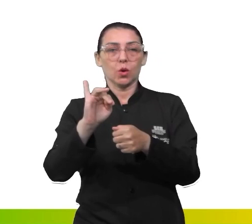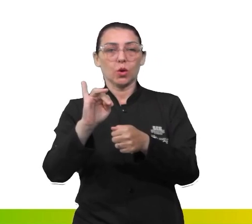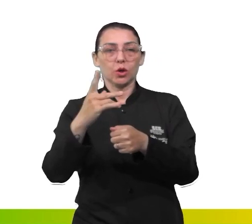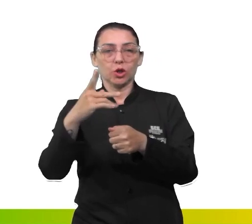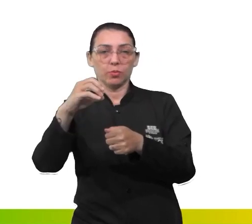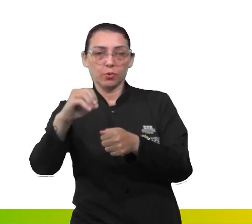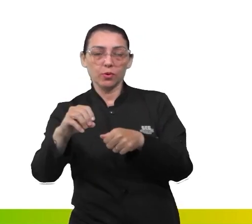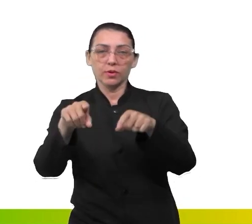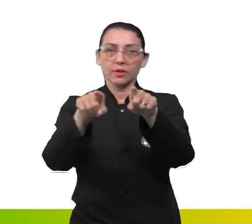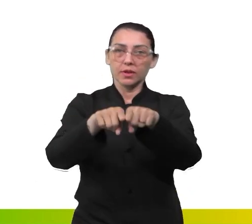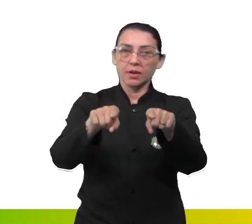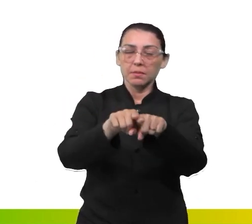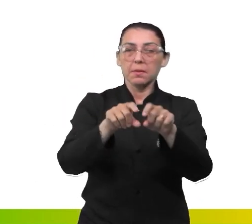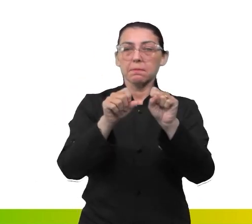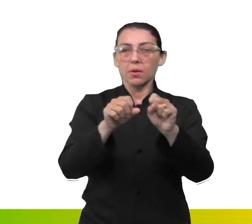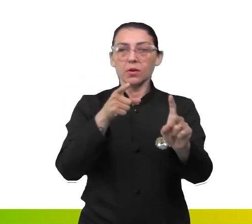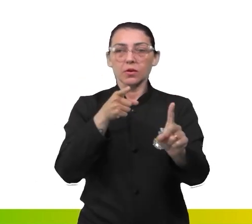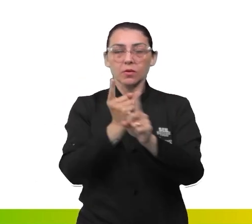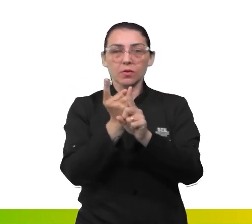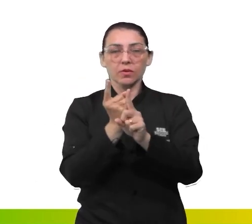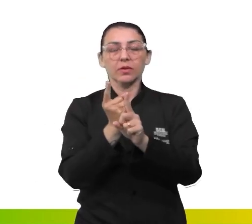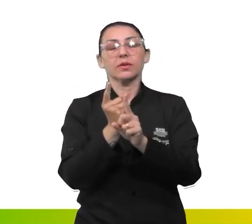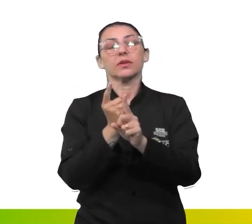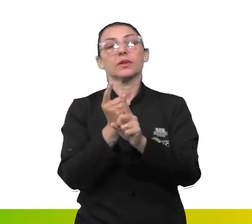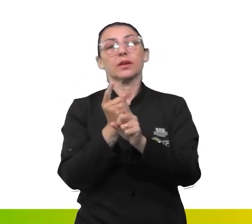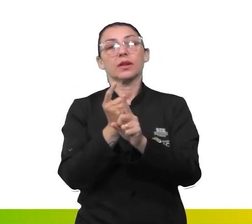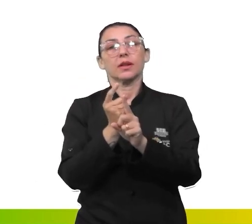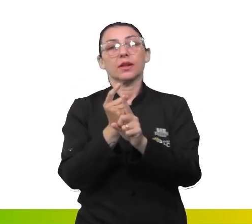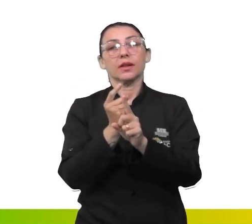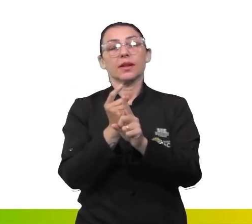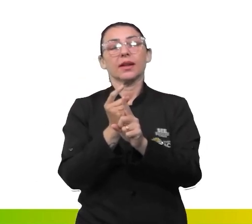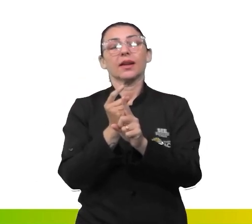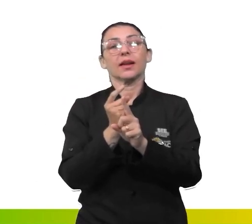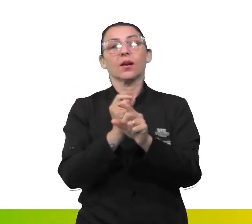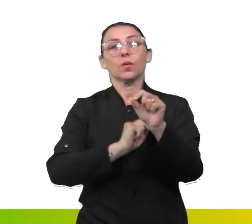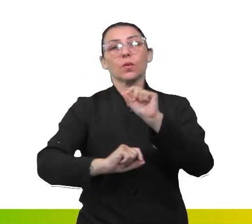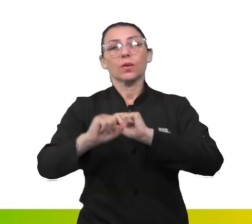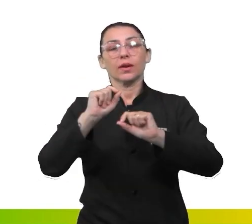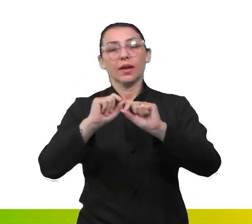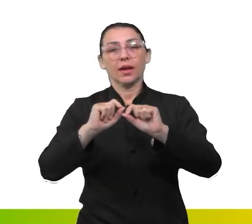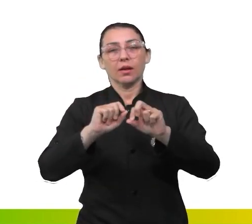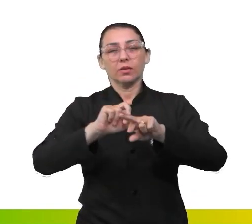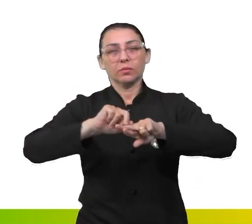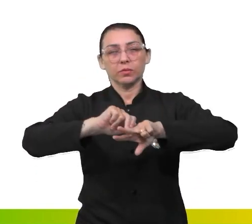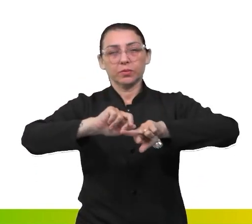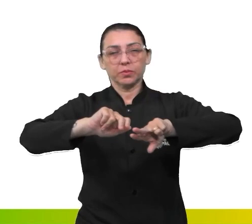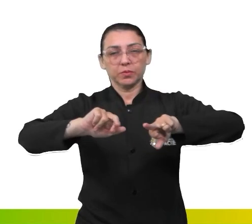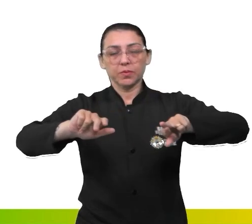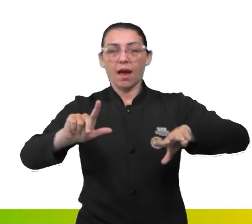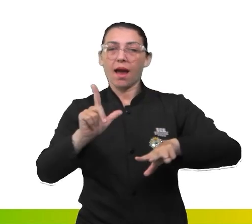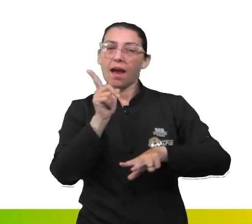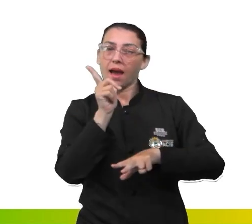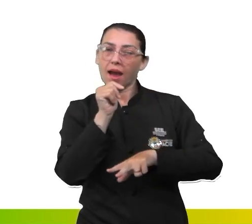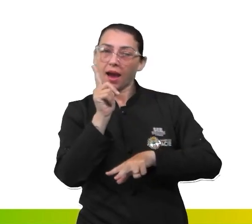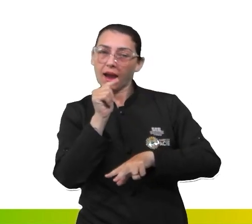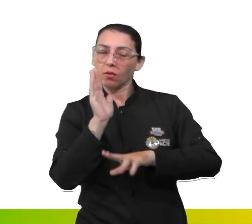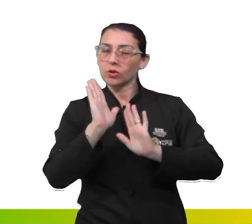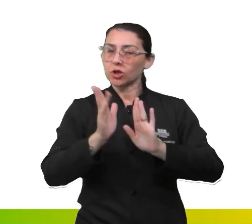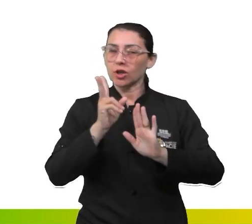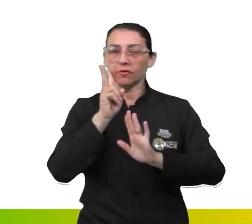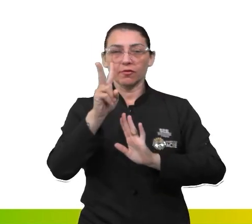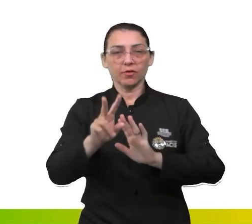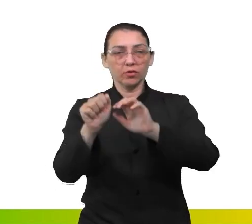Outra coisa também que a gente pode encontrar no continente é uma grande abundância de recursos hídricos, conforme a gente